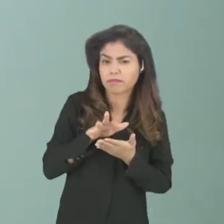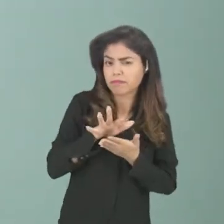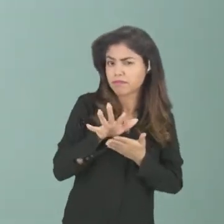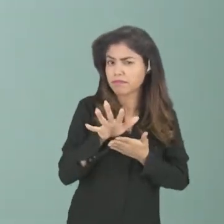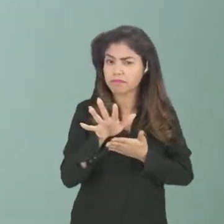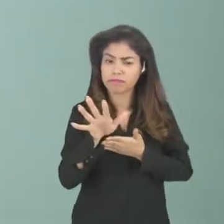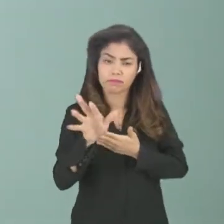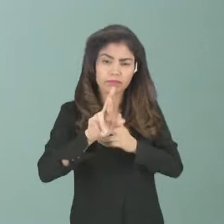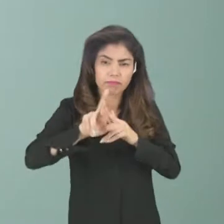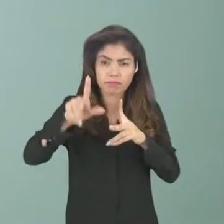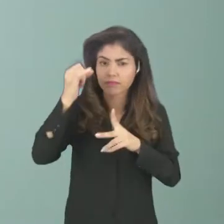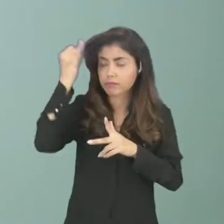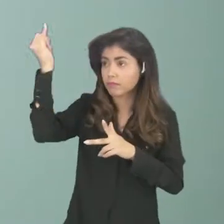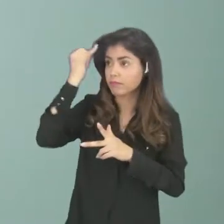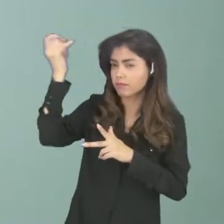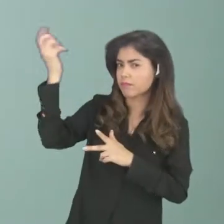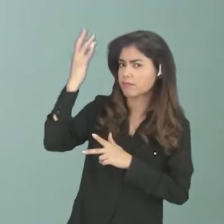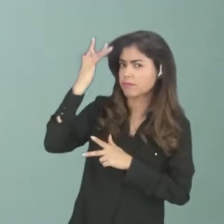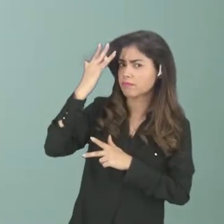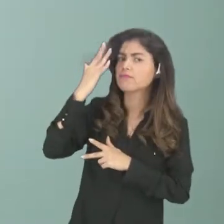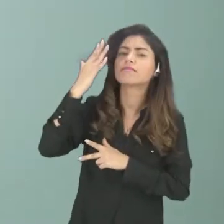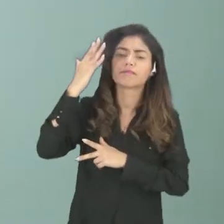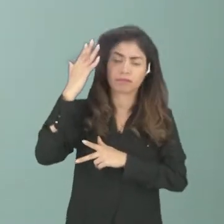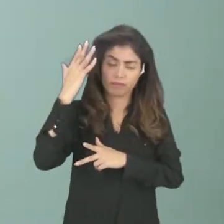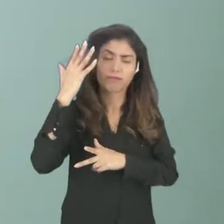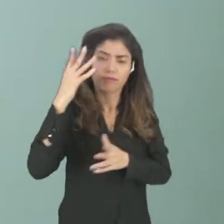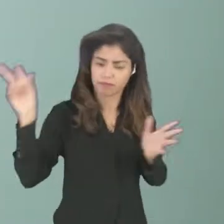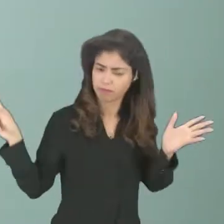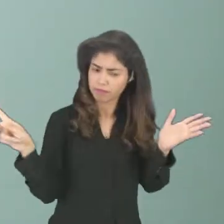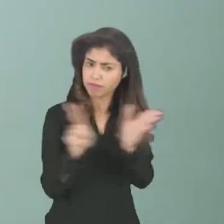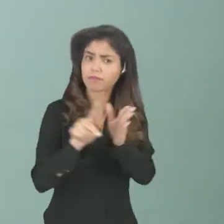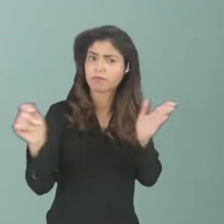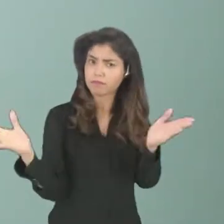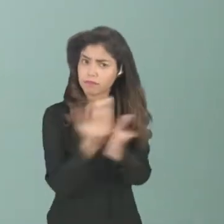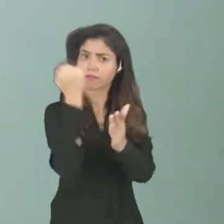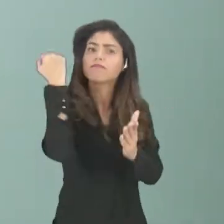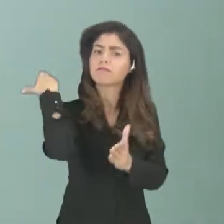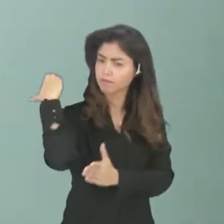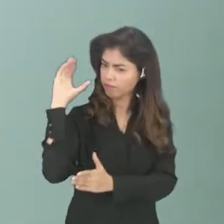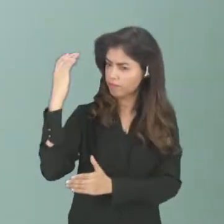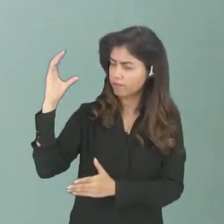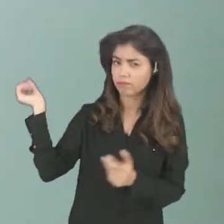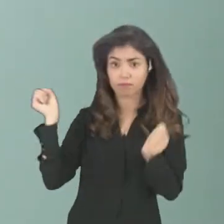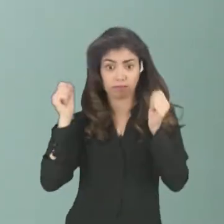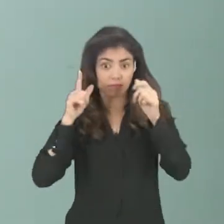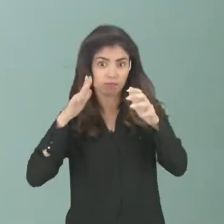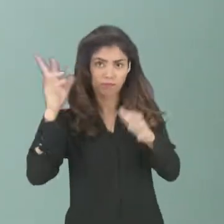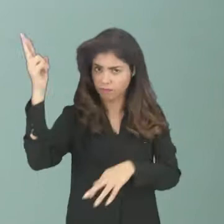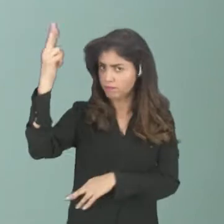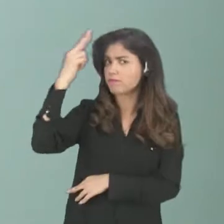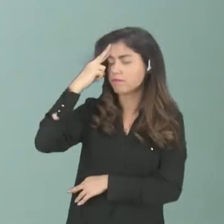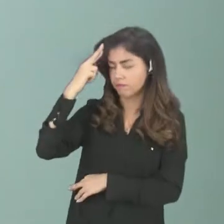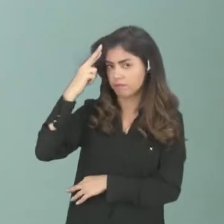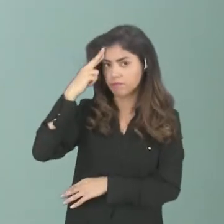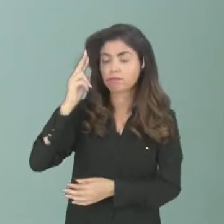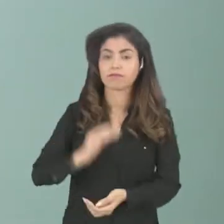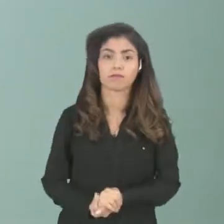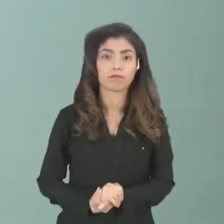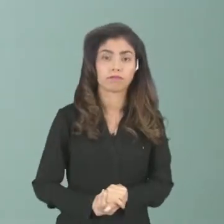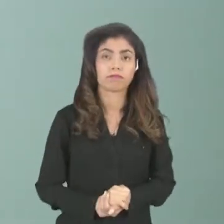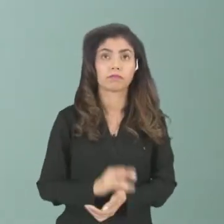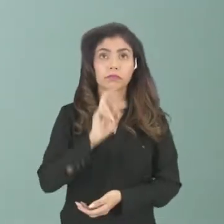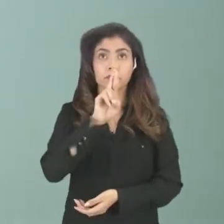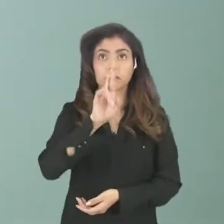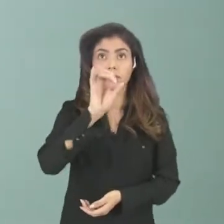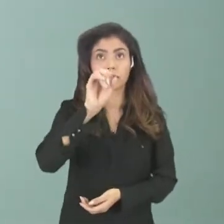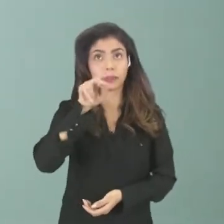do iluminismo. O iluminismo que apostava no progresso da ciência, as luzes da razão. O